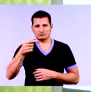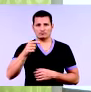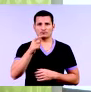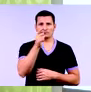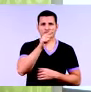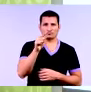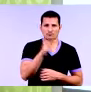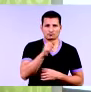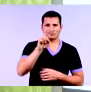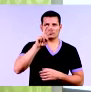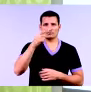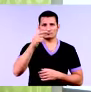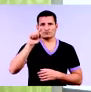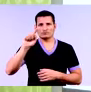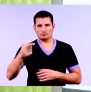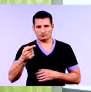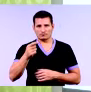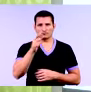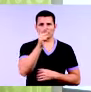cifrão V2, vírgula,